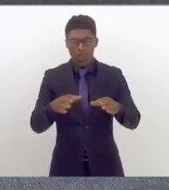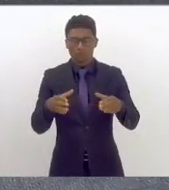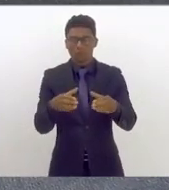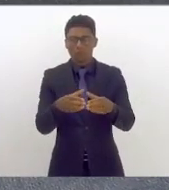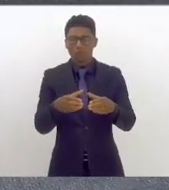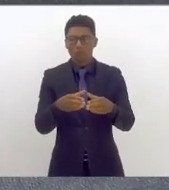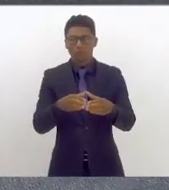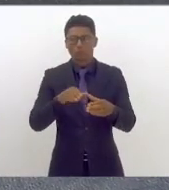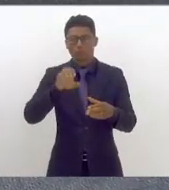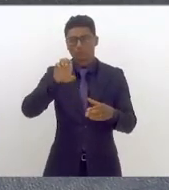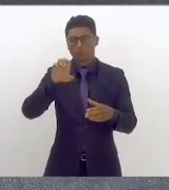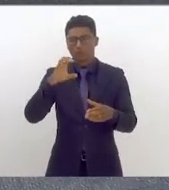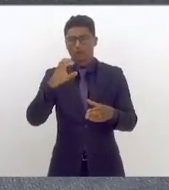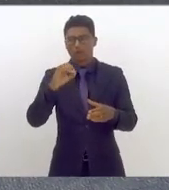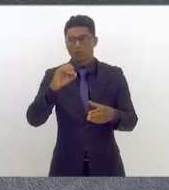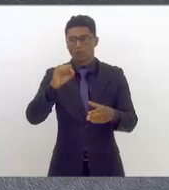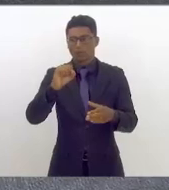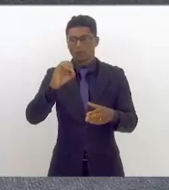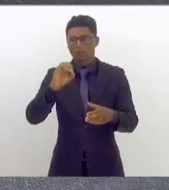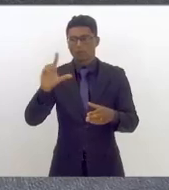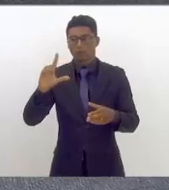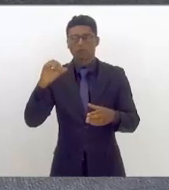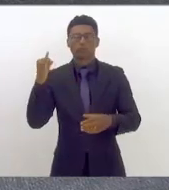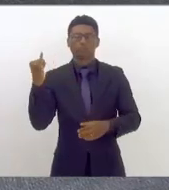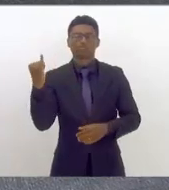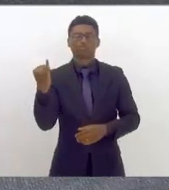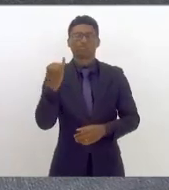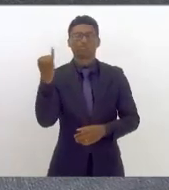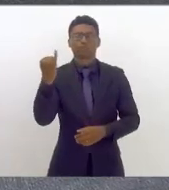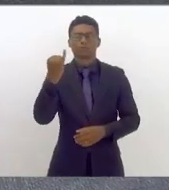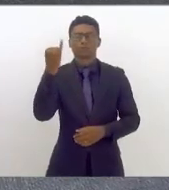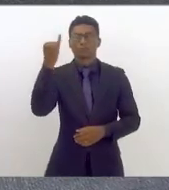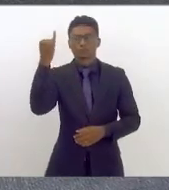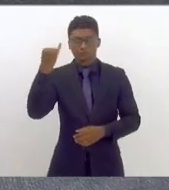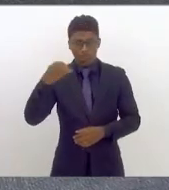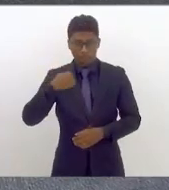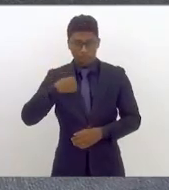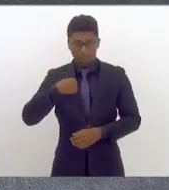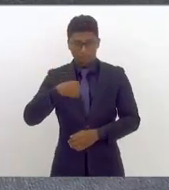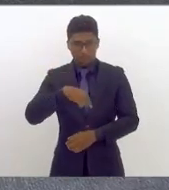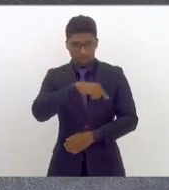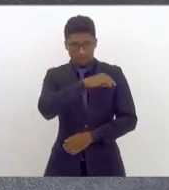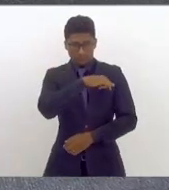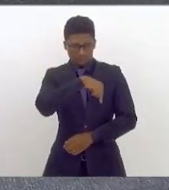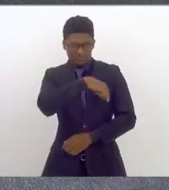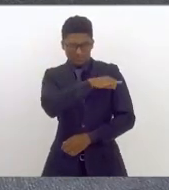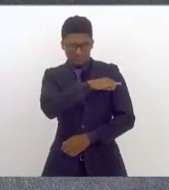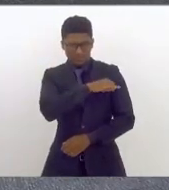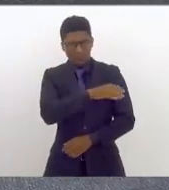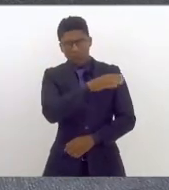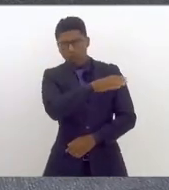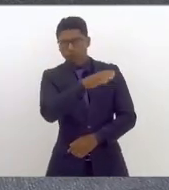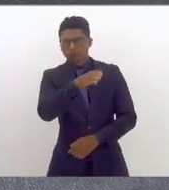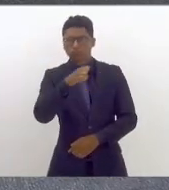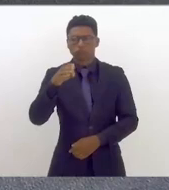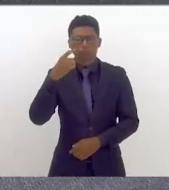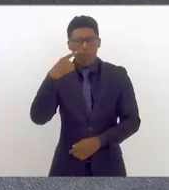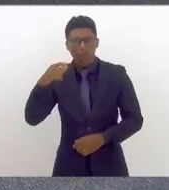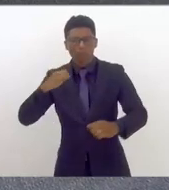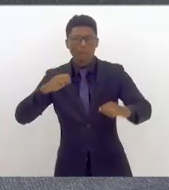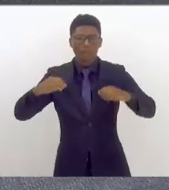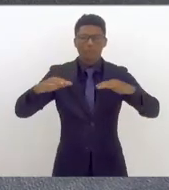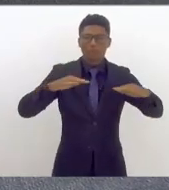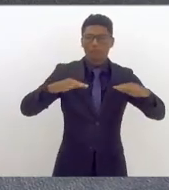Ecosol, que foi muito importante, muito potente. Por onde eu andava no Estado do Rio de Janeiro e me deparava com movimentos de